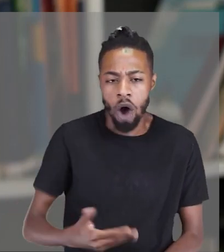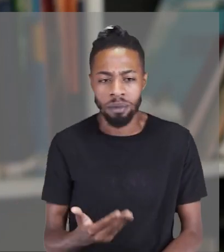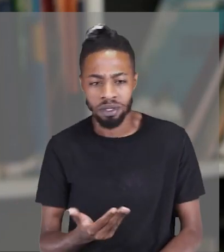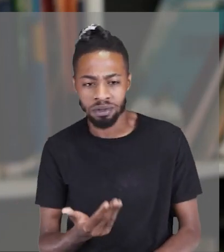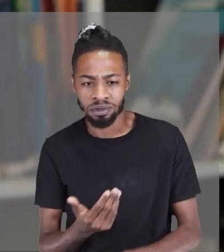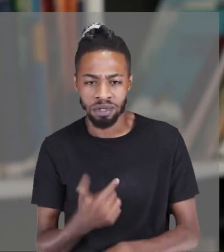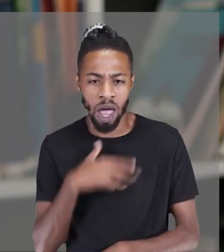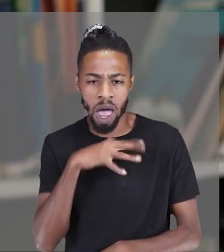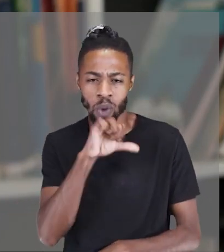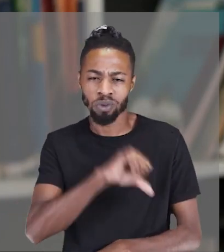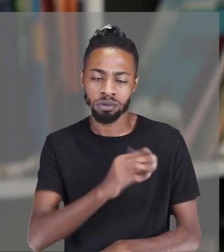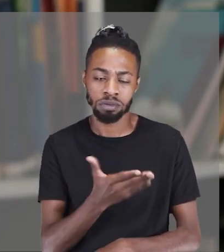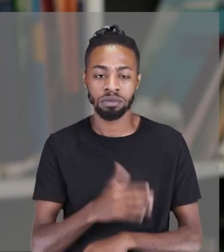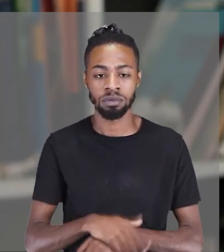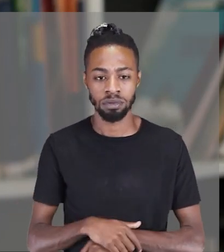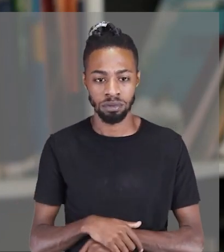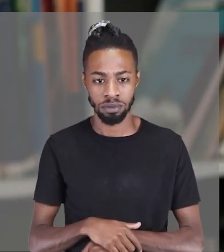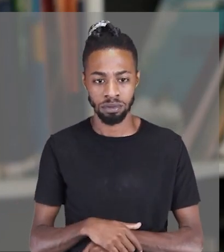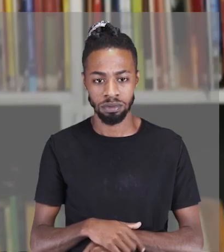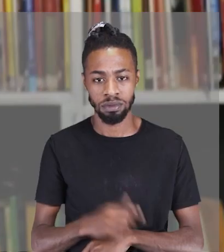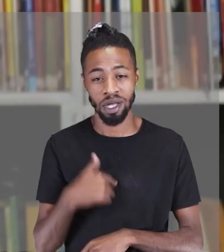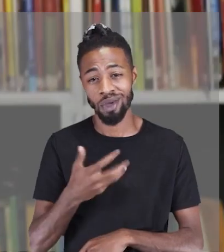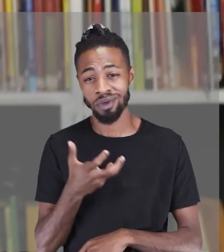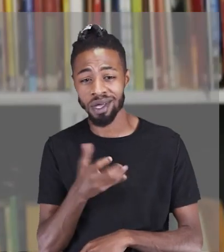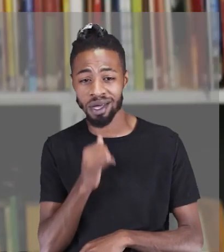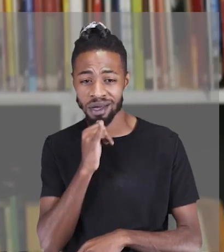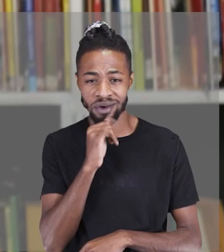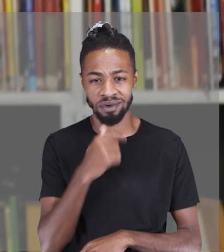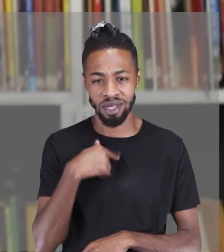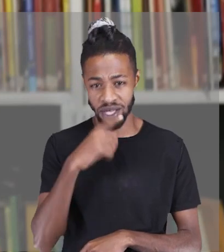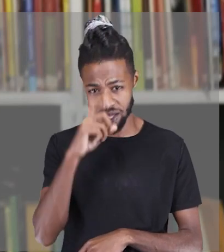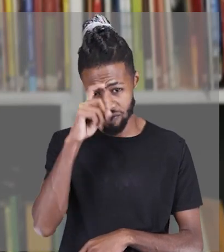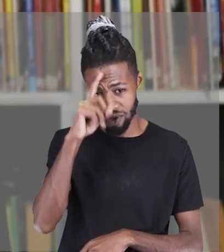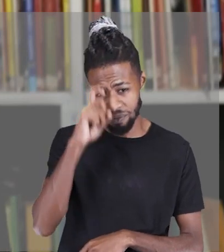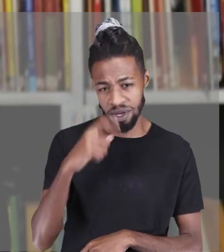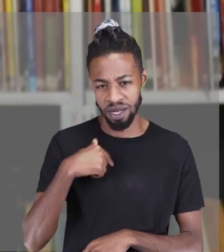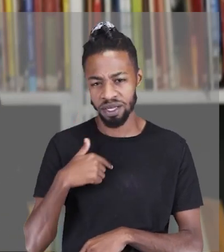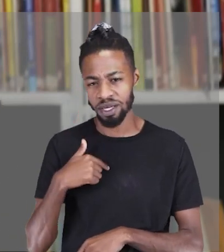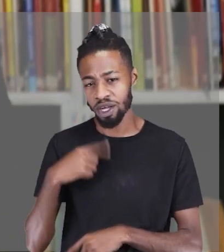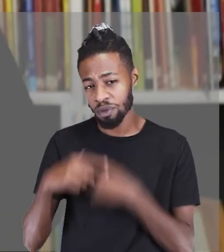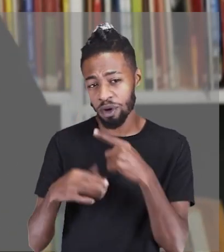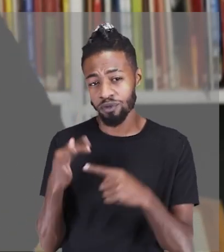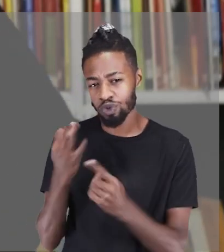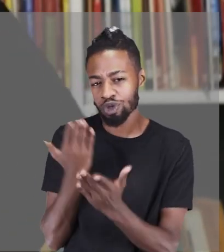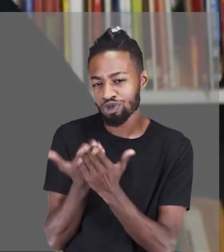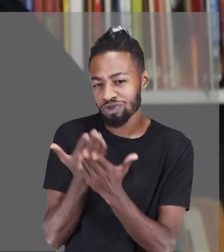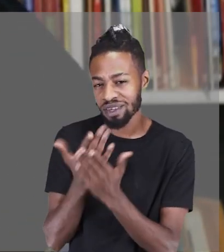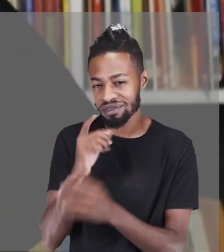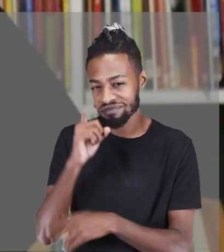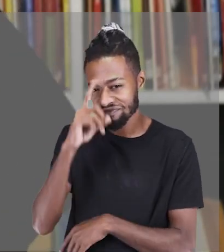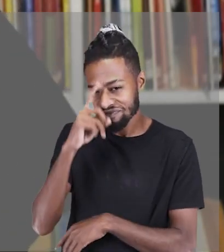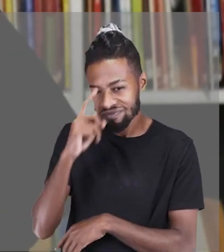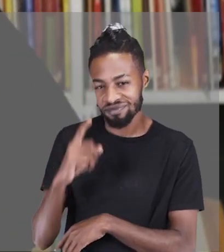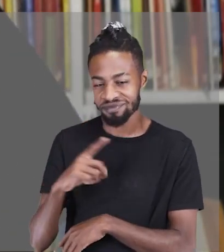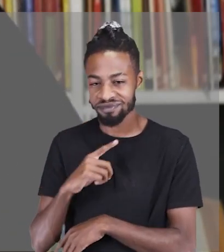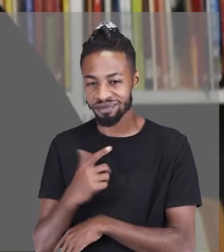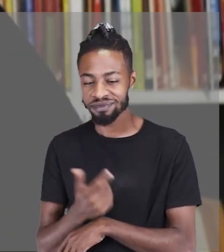passar fome, ter um lugar onde morar. Eu queria ser enfermeira, fazer enfermagem.